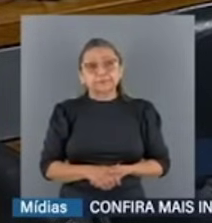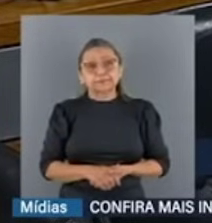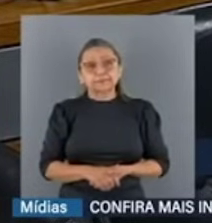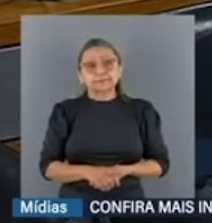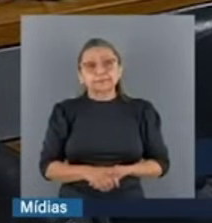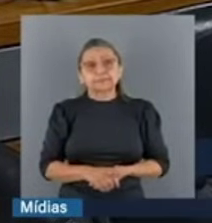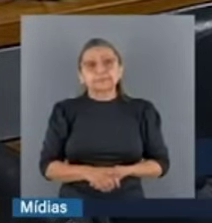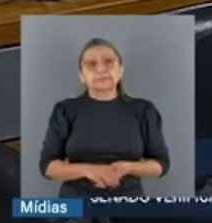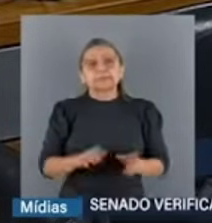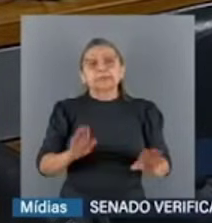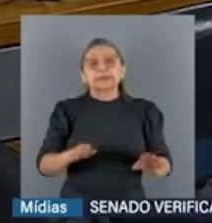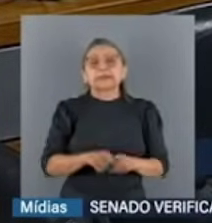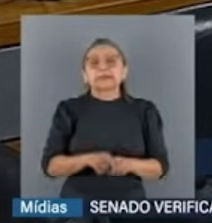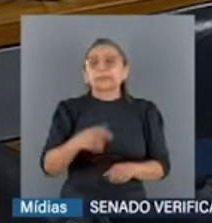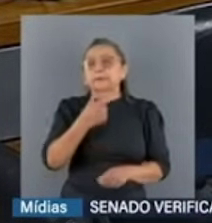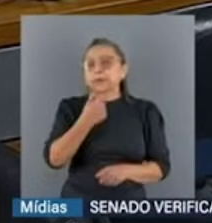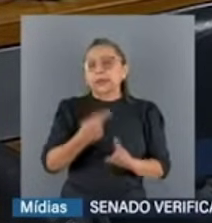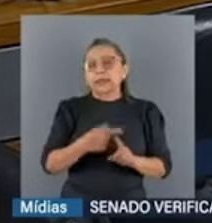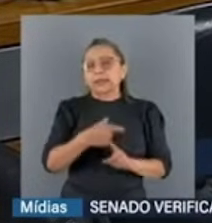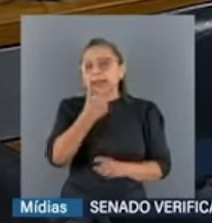senador Magno Malta gosta muito